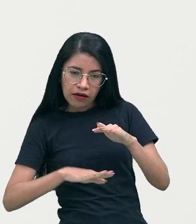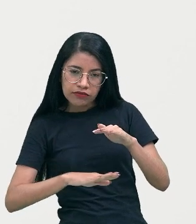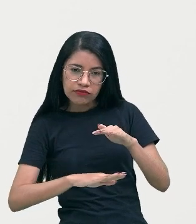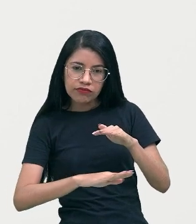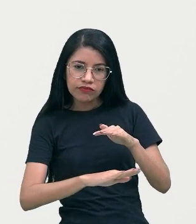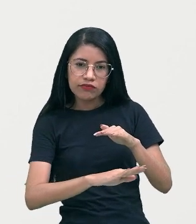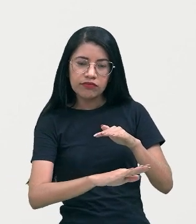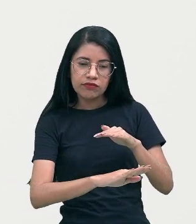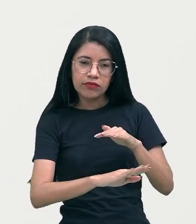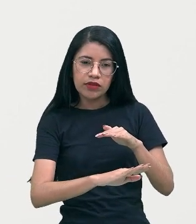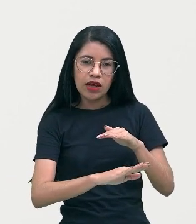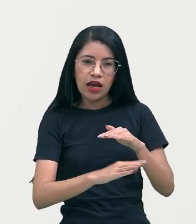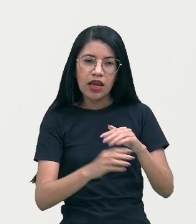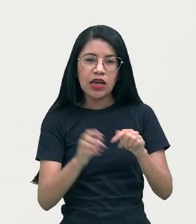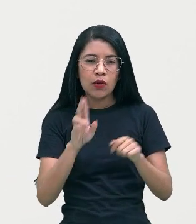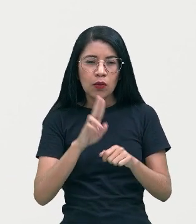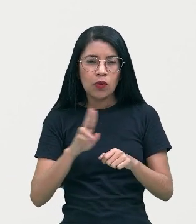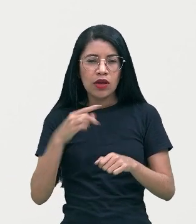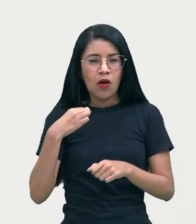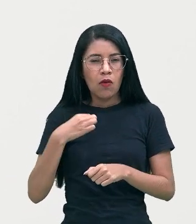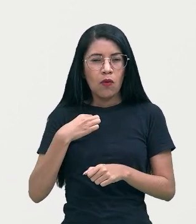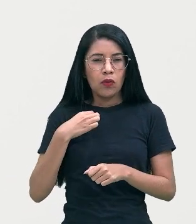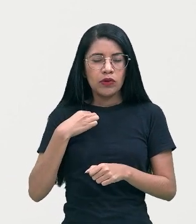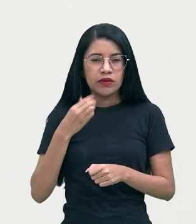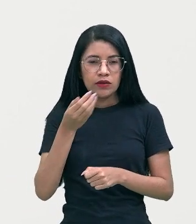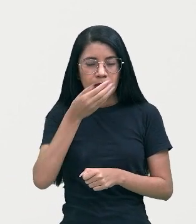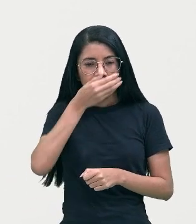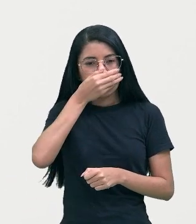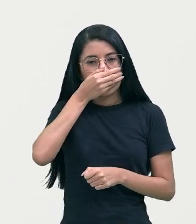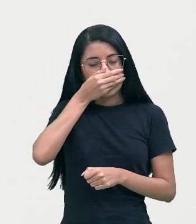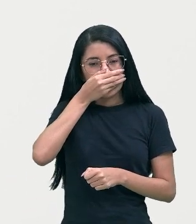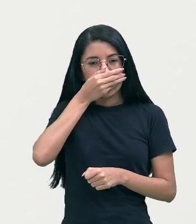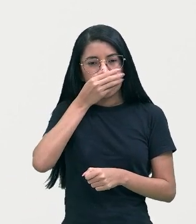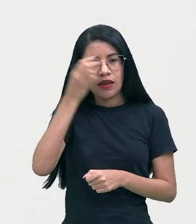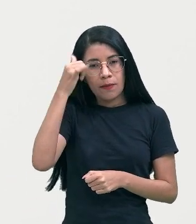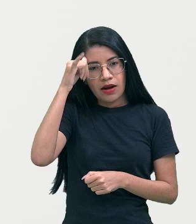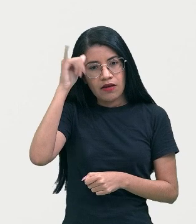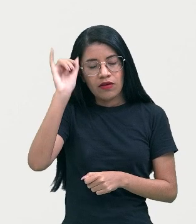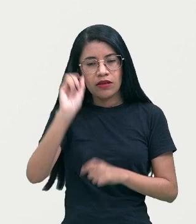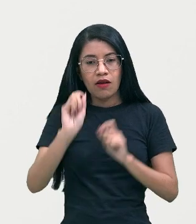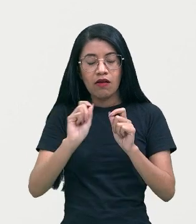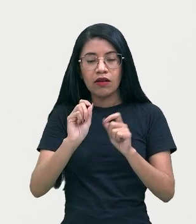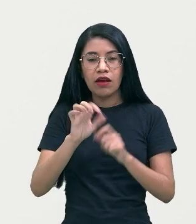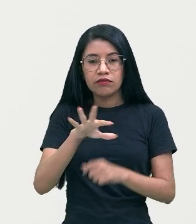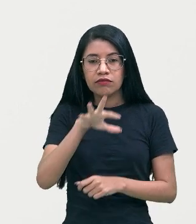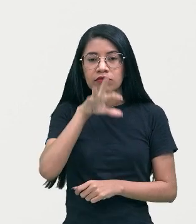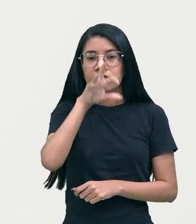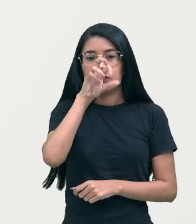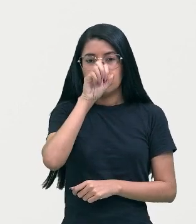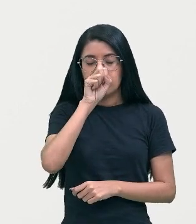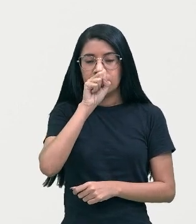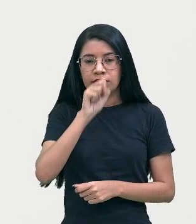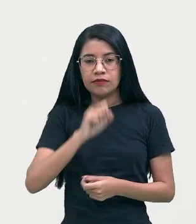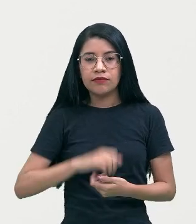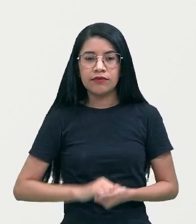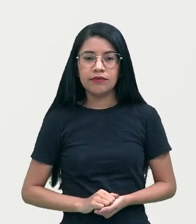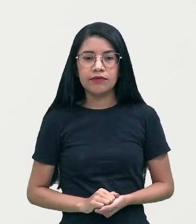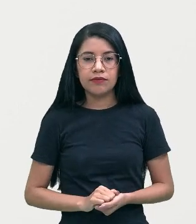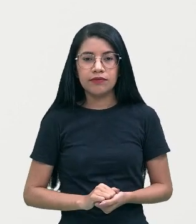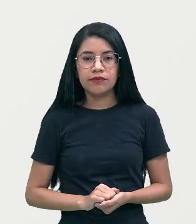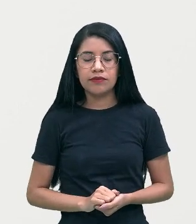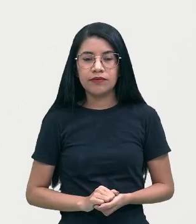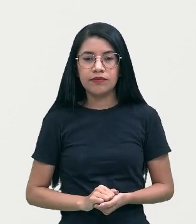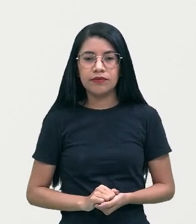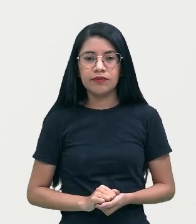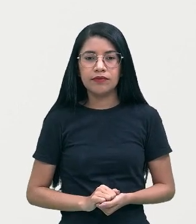e colocar um pano no rosto, que é para não se intoxicar. Beleza? Então